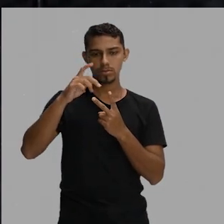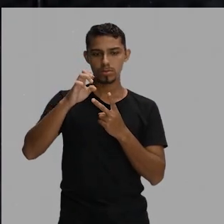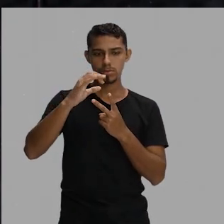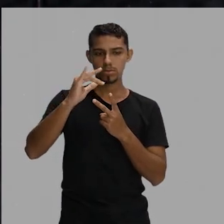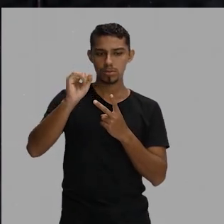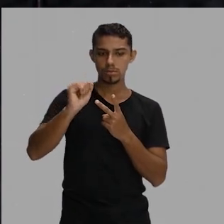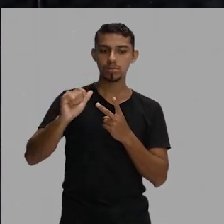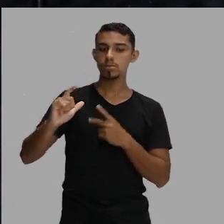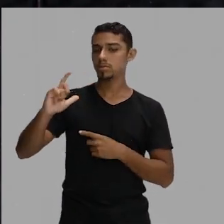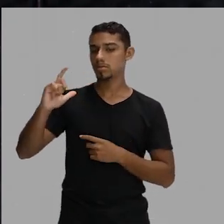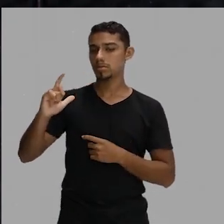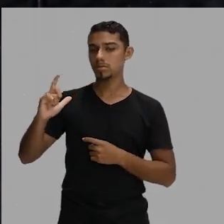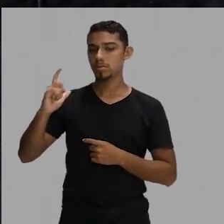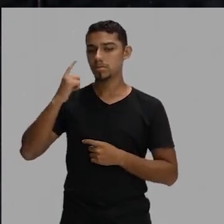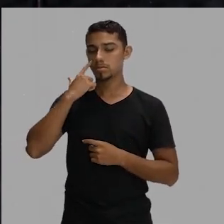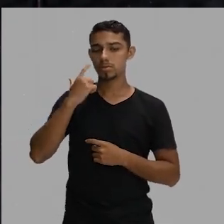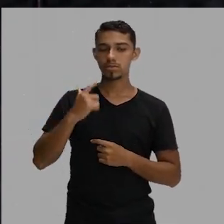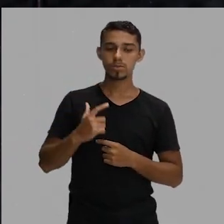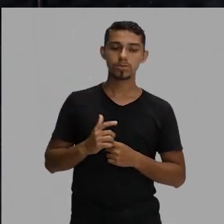nome é